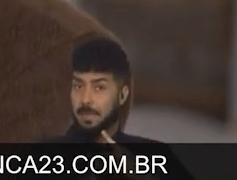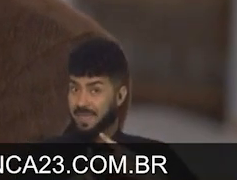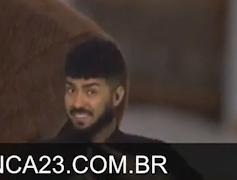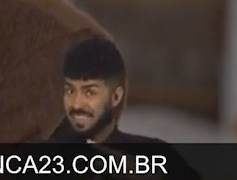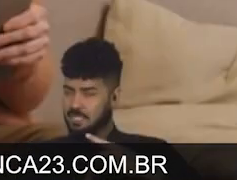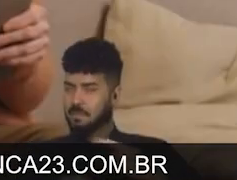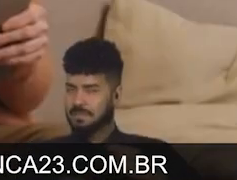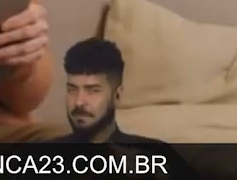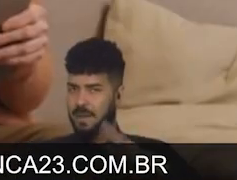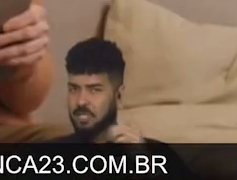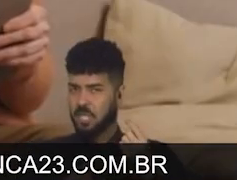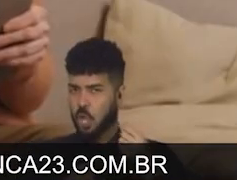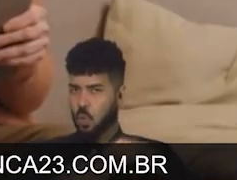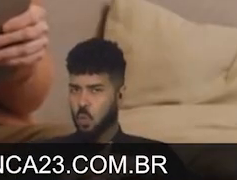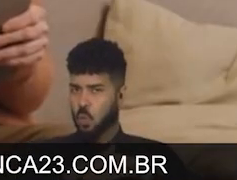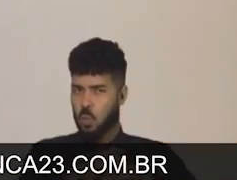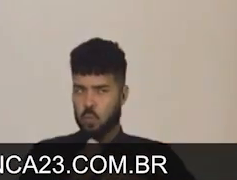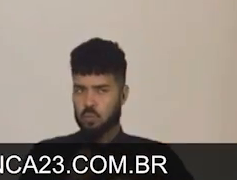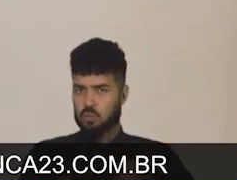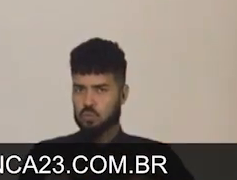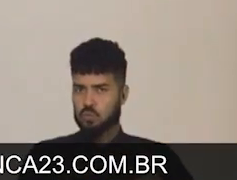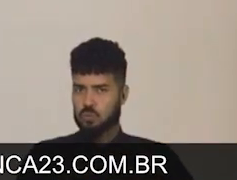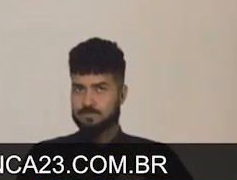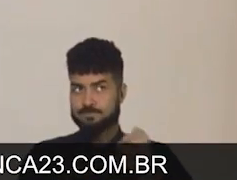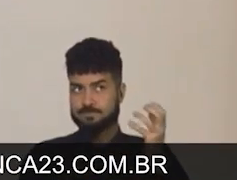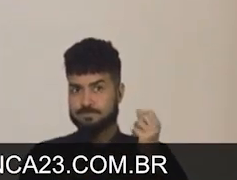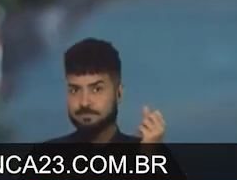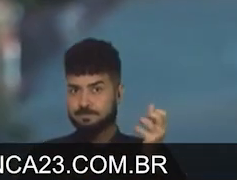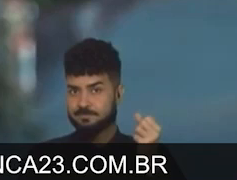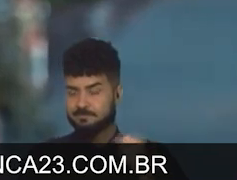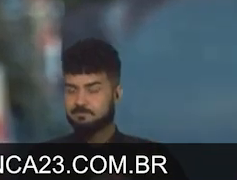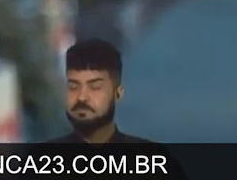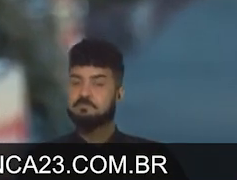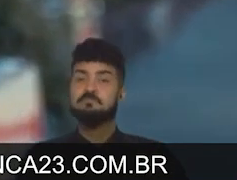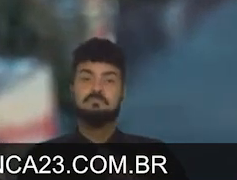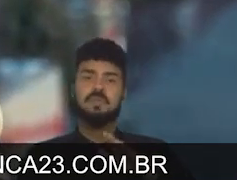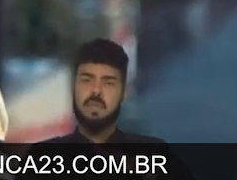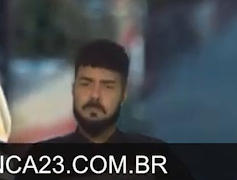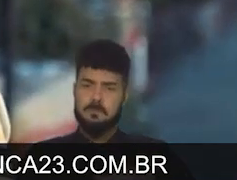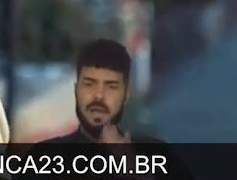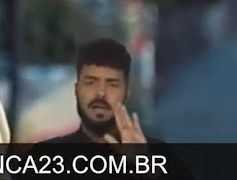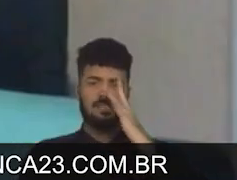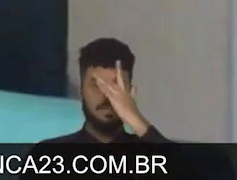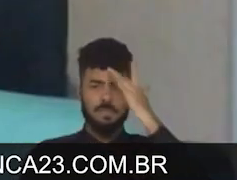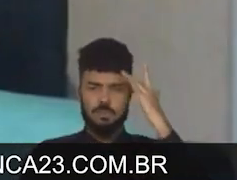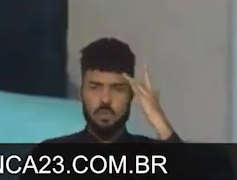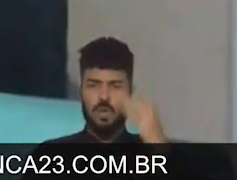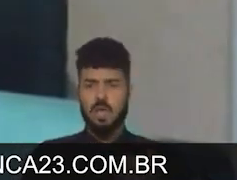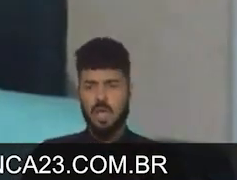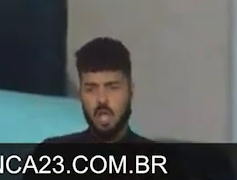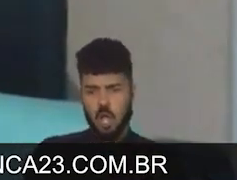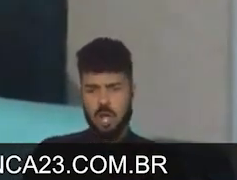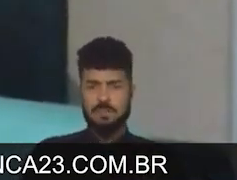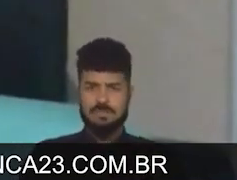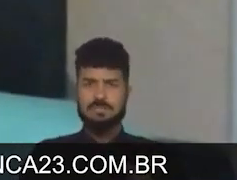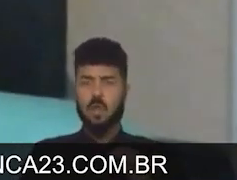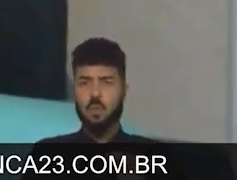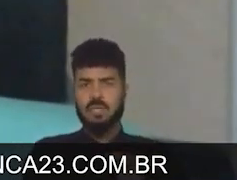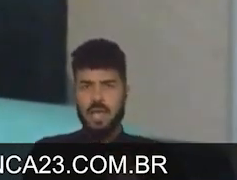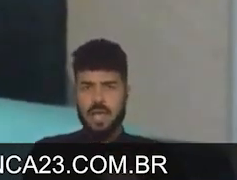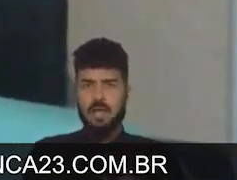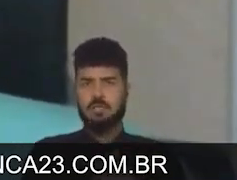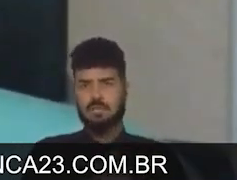mais recursos. Da mesma maneira, você tem mais pessoas que vão demandar cuidados,